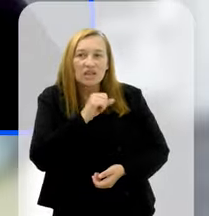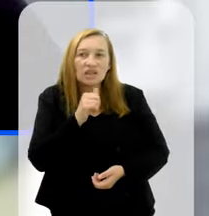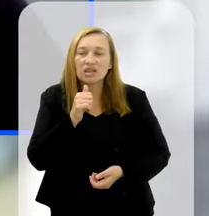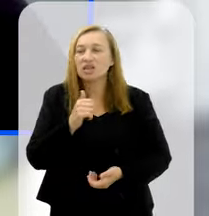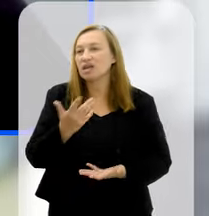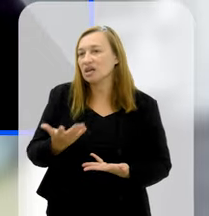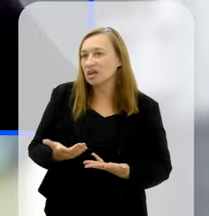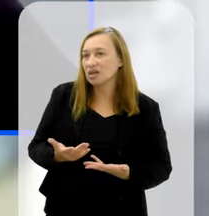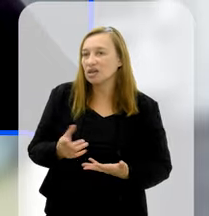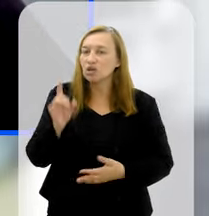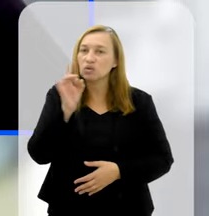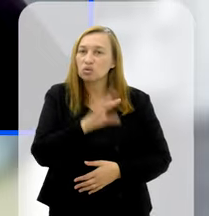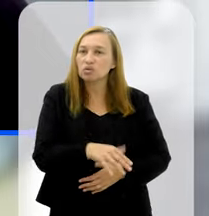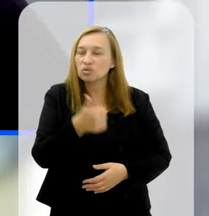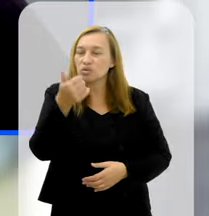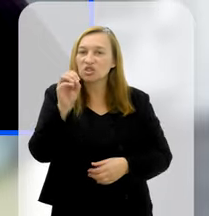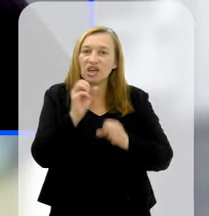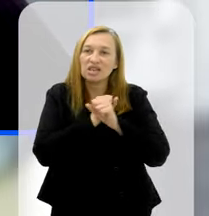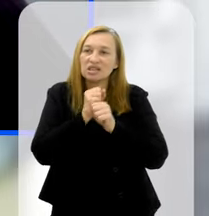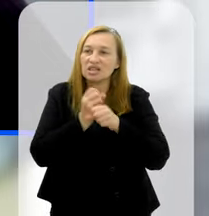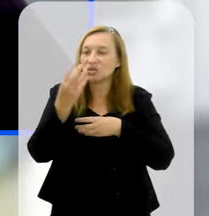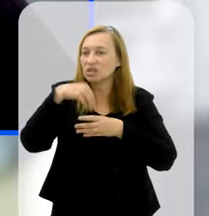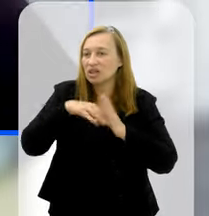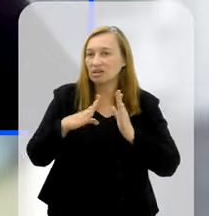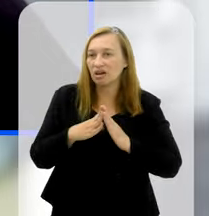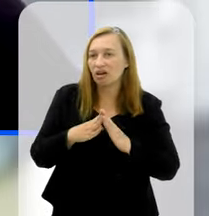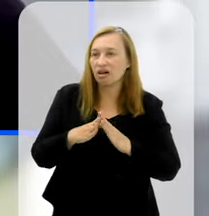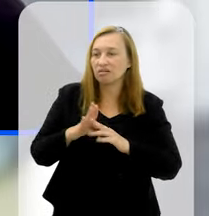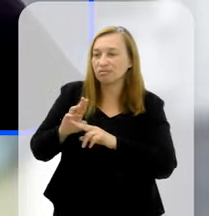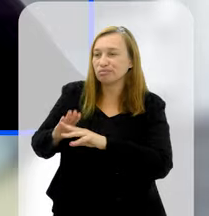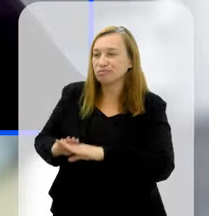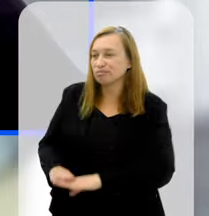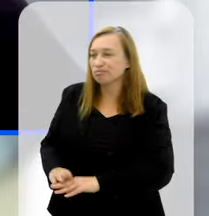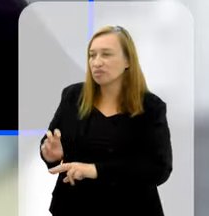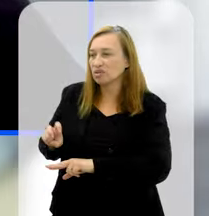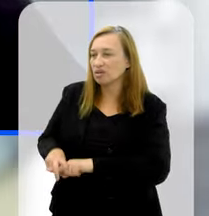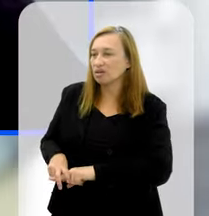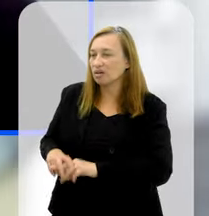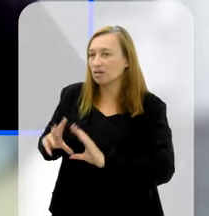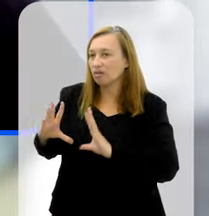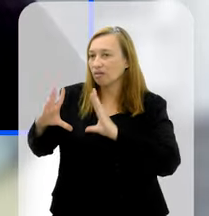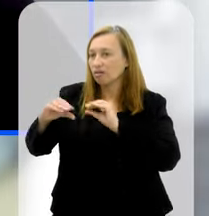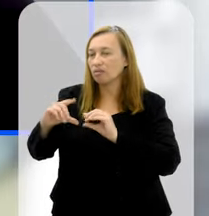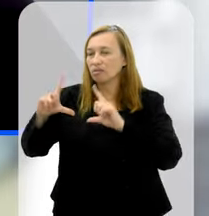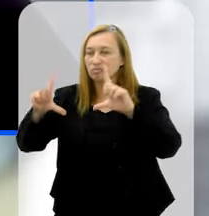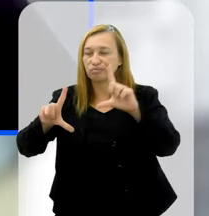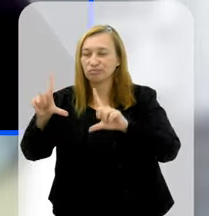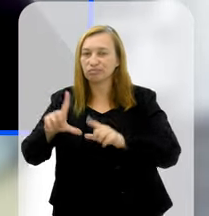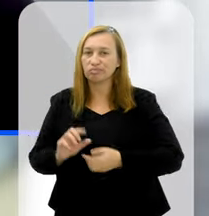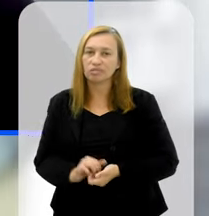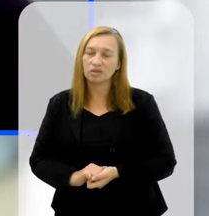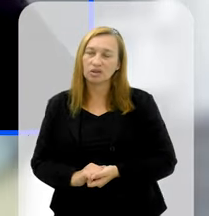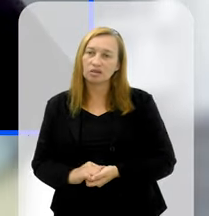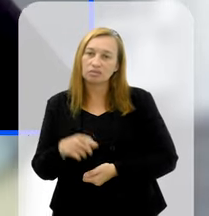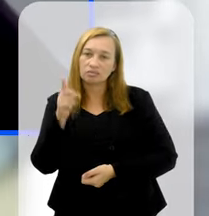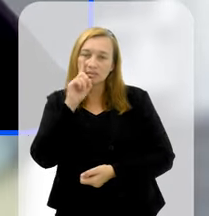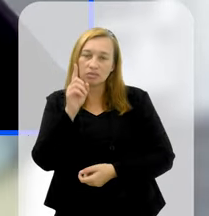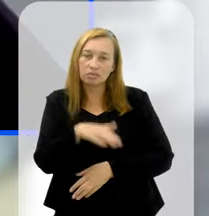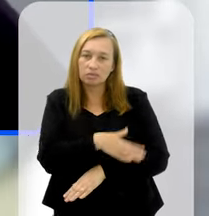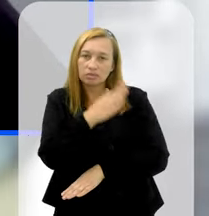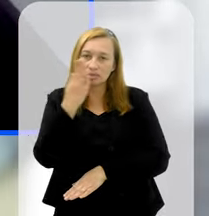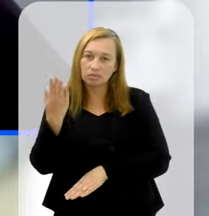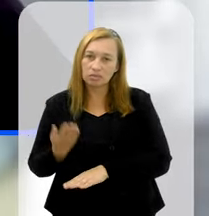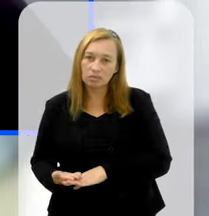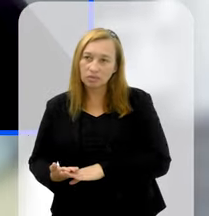senhora, um senhor que fica os últimos 10 anos em casa, sentado naquele sofá, possivelmente vendo televisão o